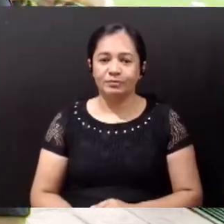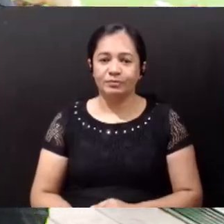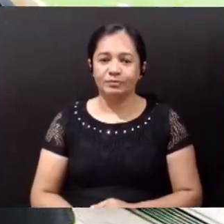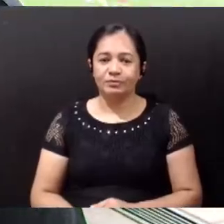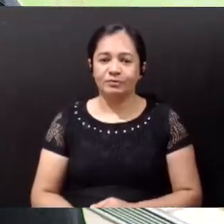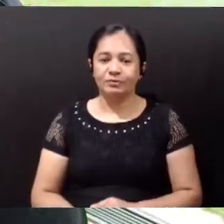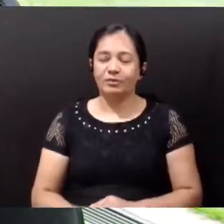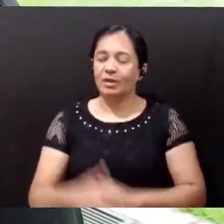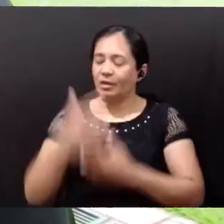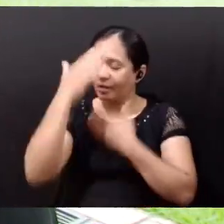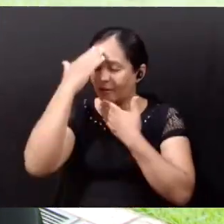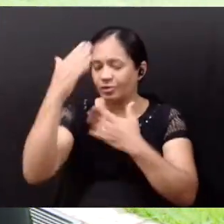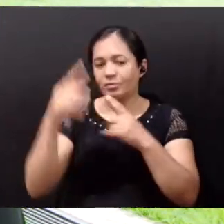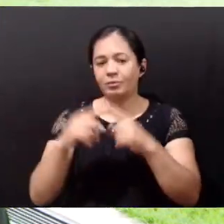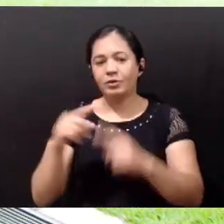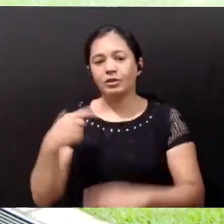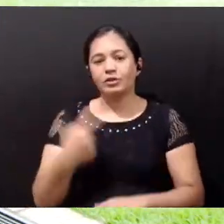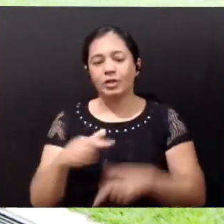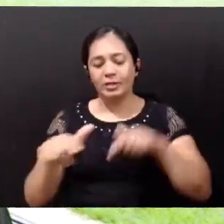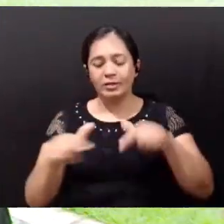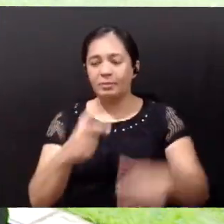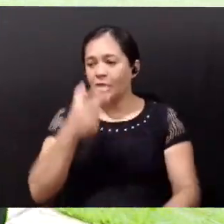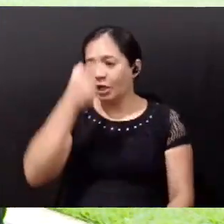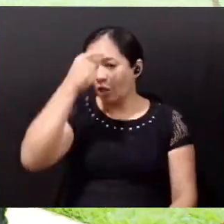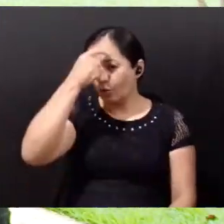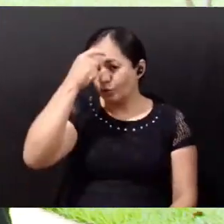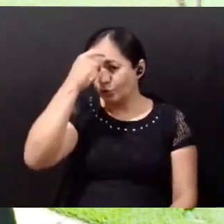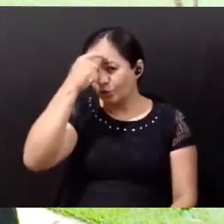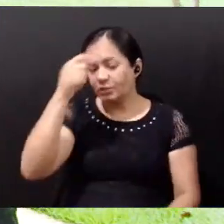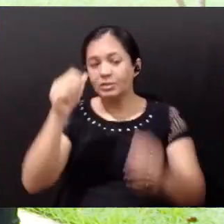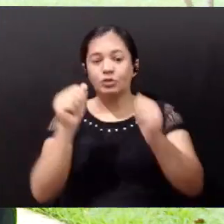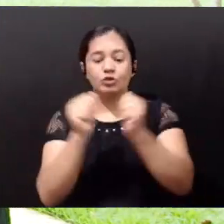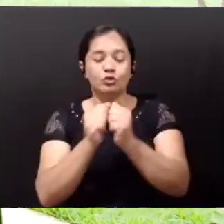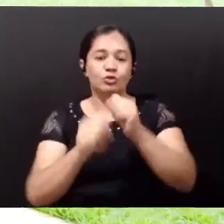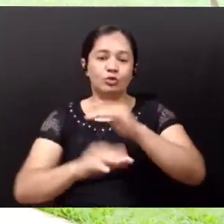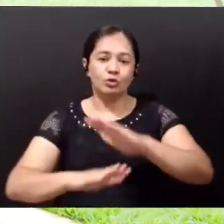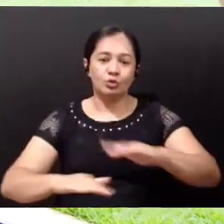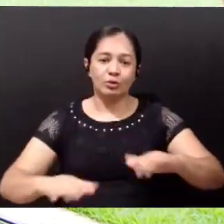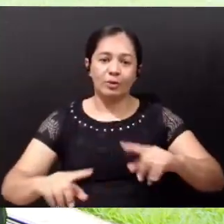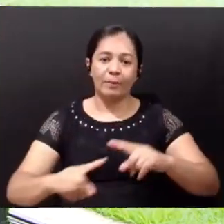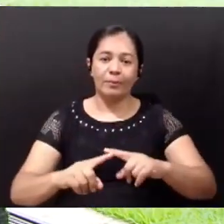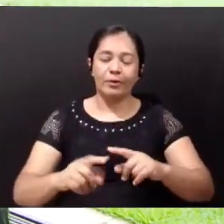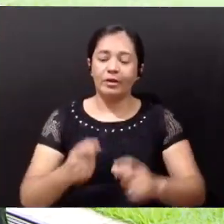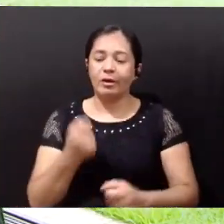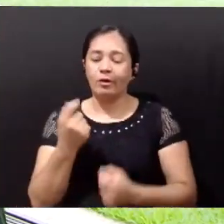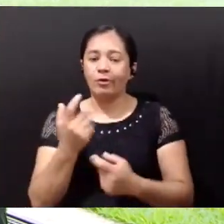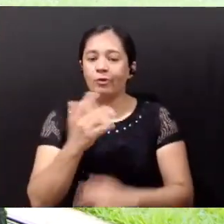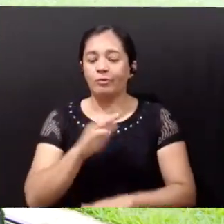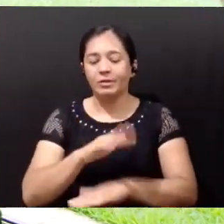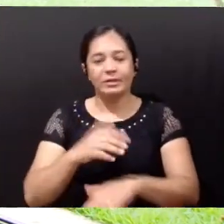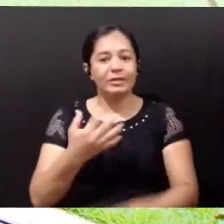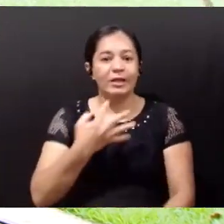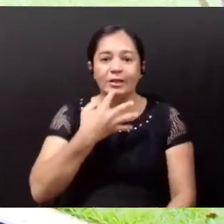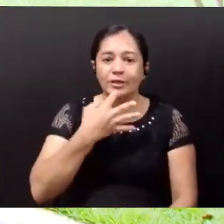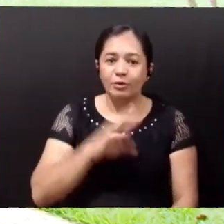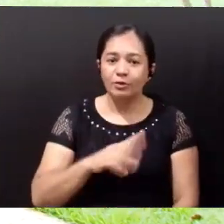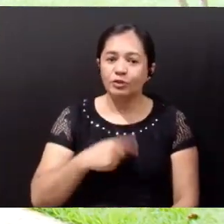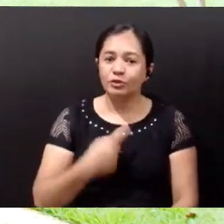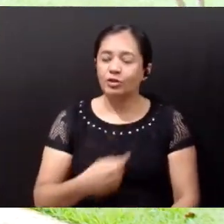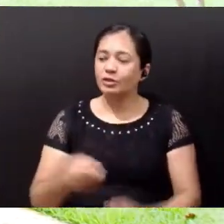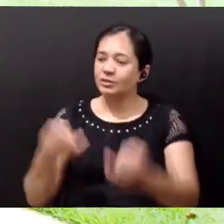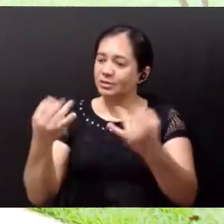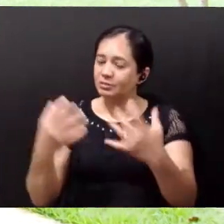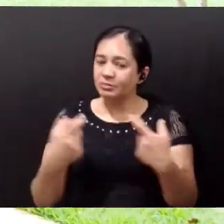toda a conscientização com eles, né? Que muitos não conhecem essa realidade, né? Então a gente passa para eles a necessidade dessas